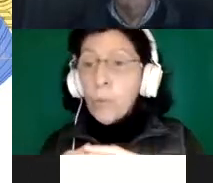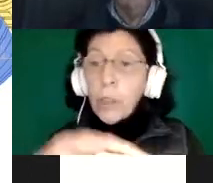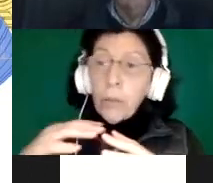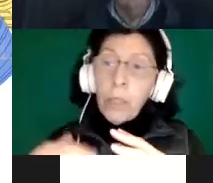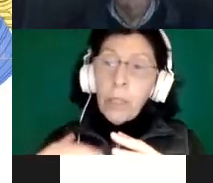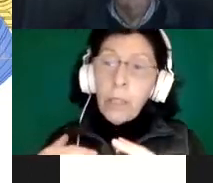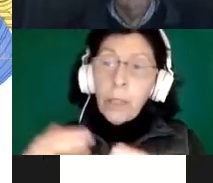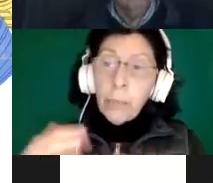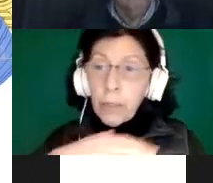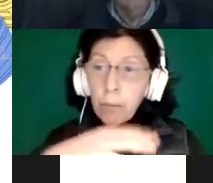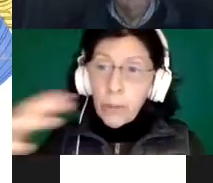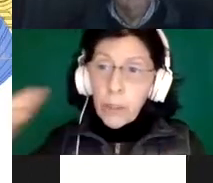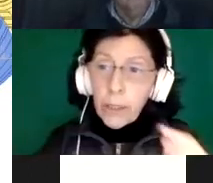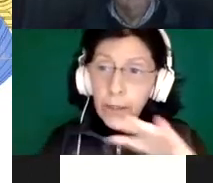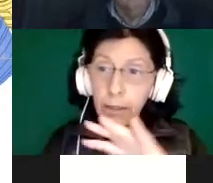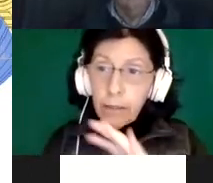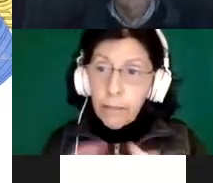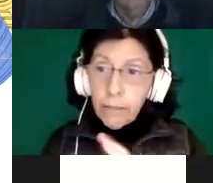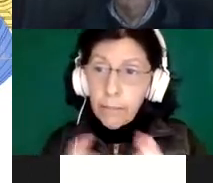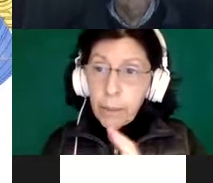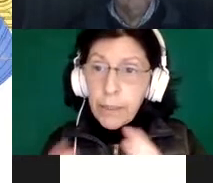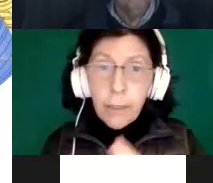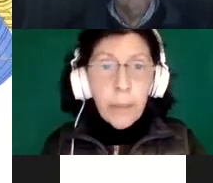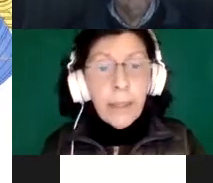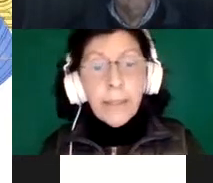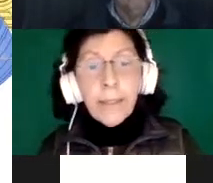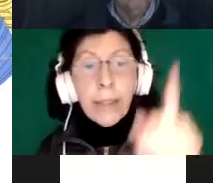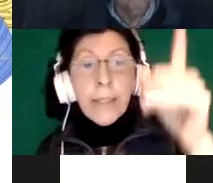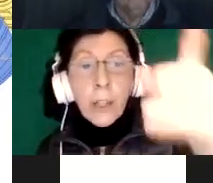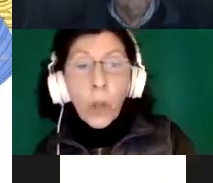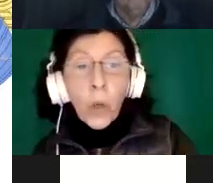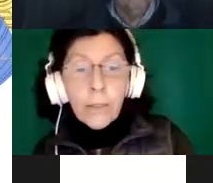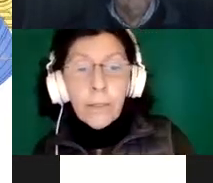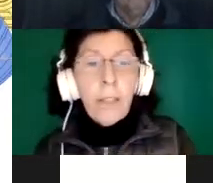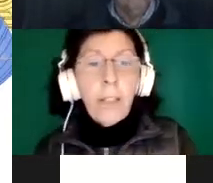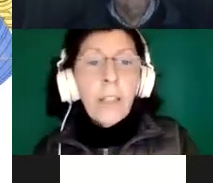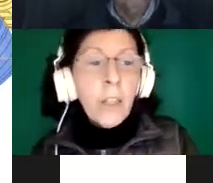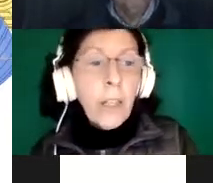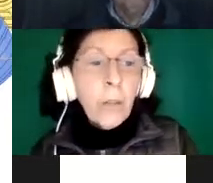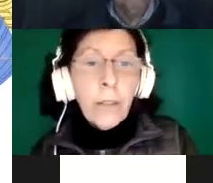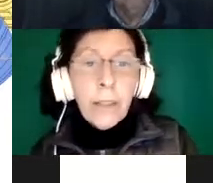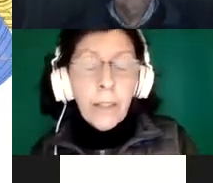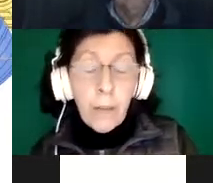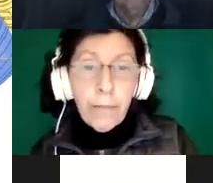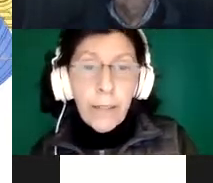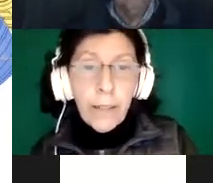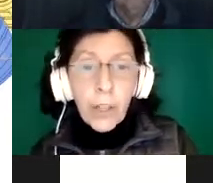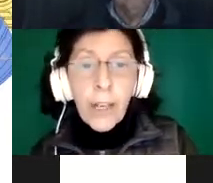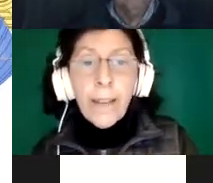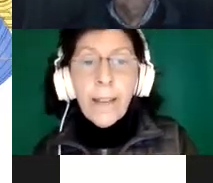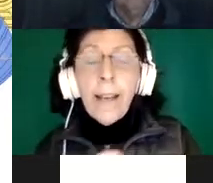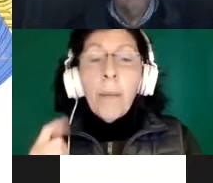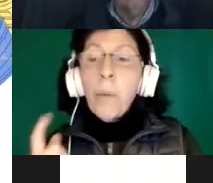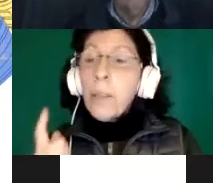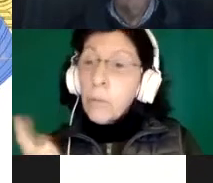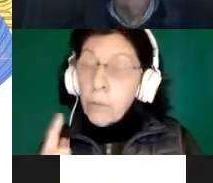do modelo e, portanto, permite perceber a relação. Aqui neste corte que estão a ver da